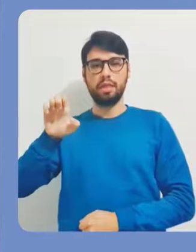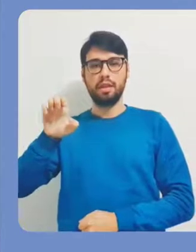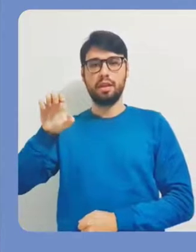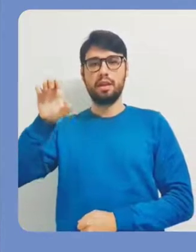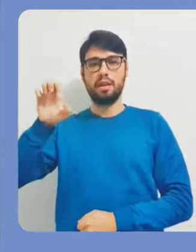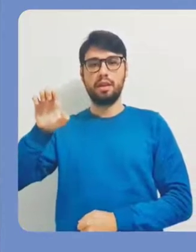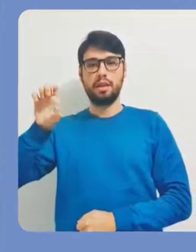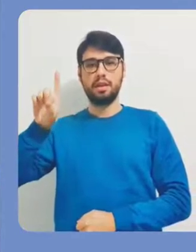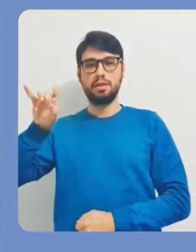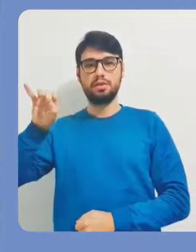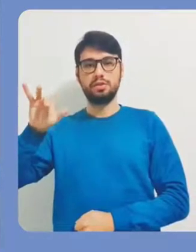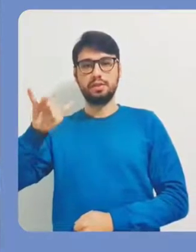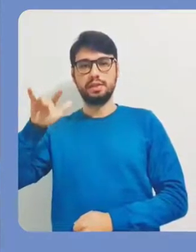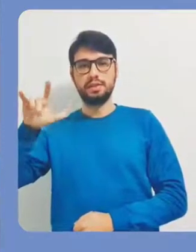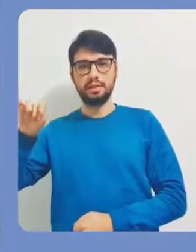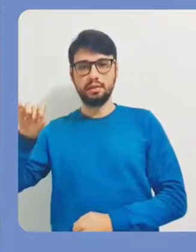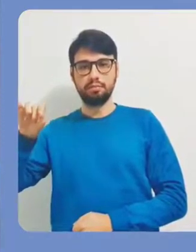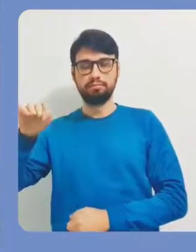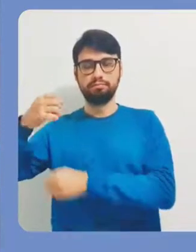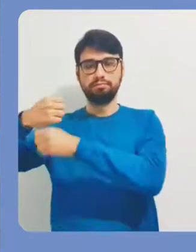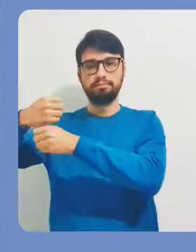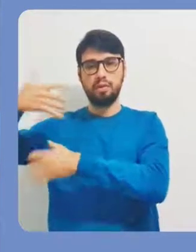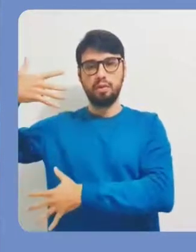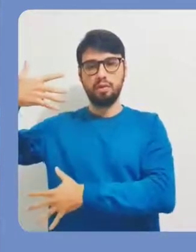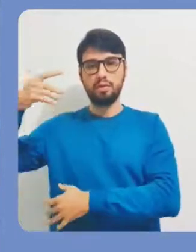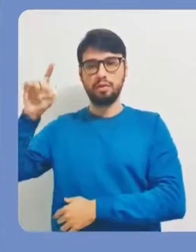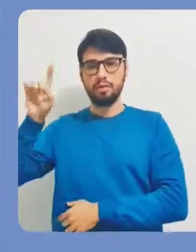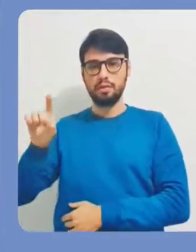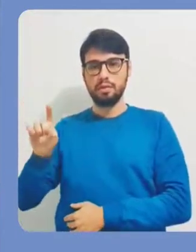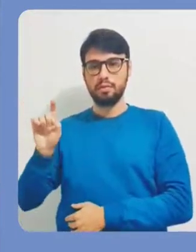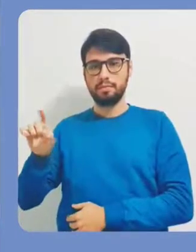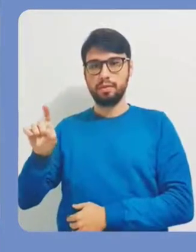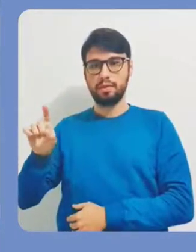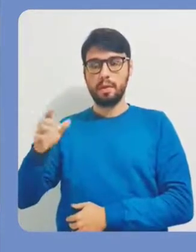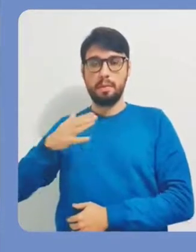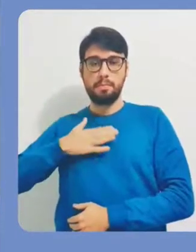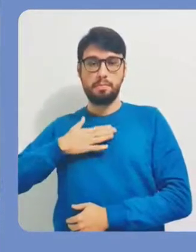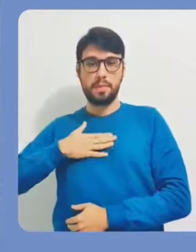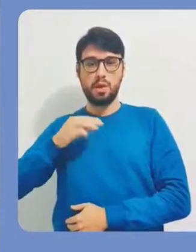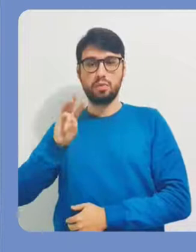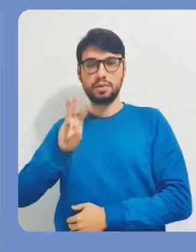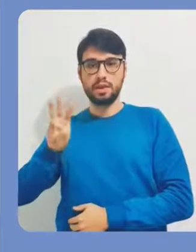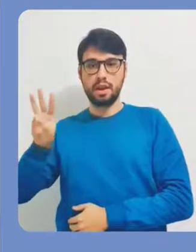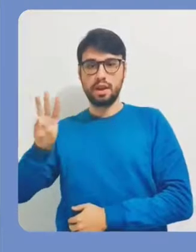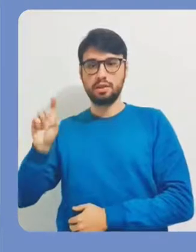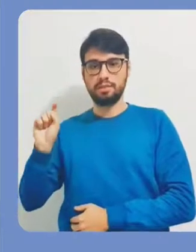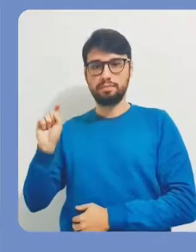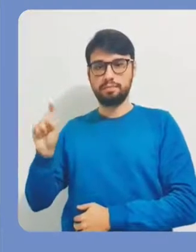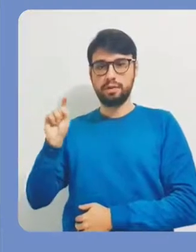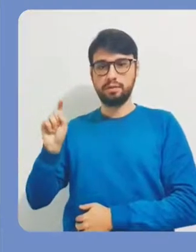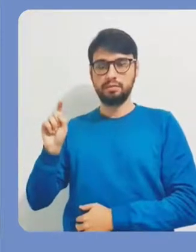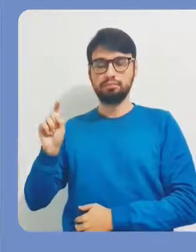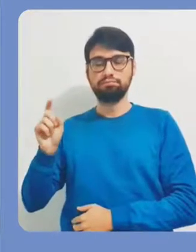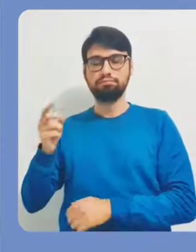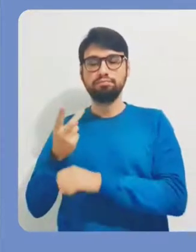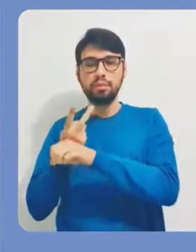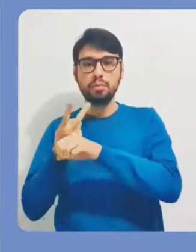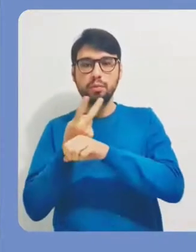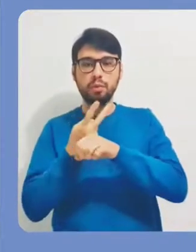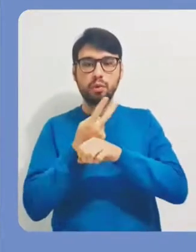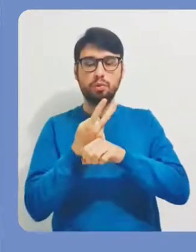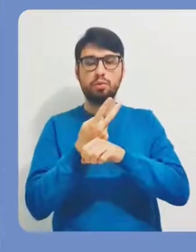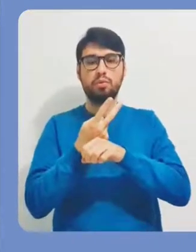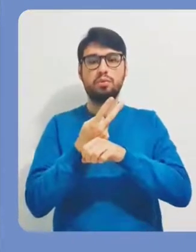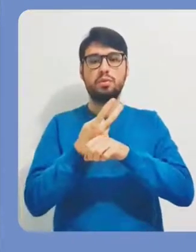nesse painel de edição, tá? Então, eu venho, entro no painel de edição, clico na opção Meus